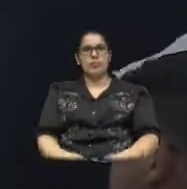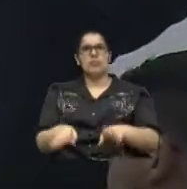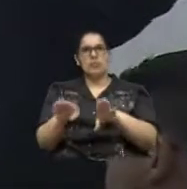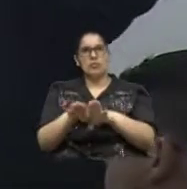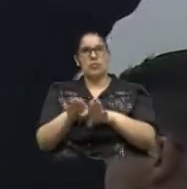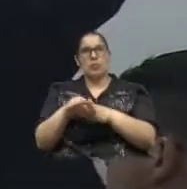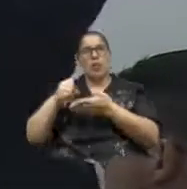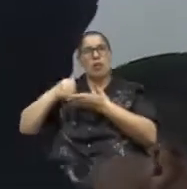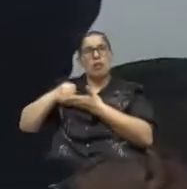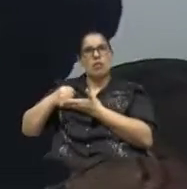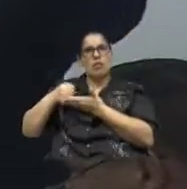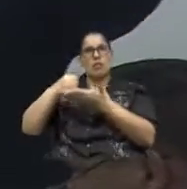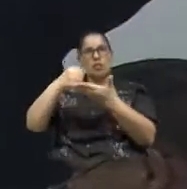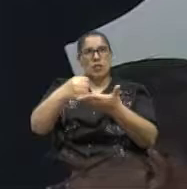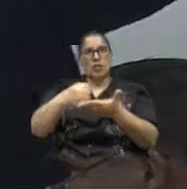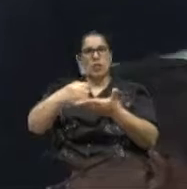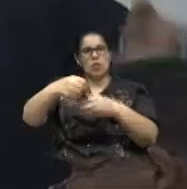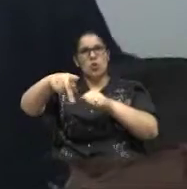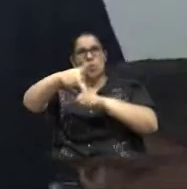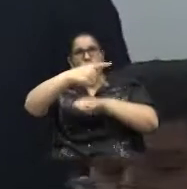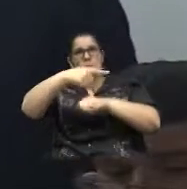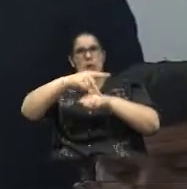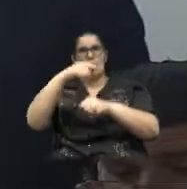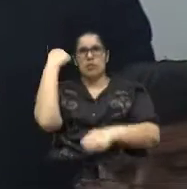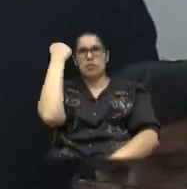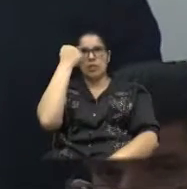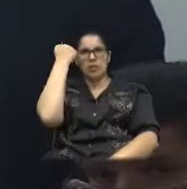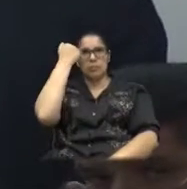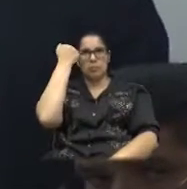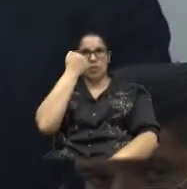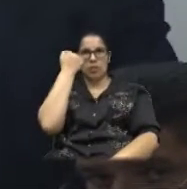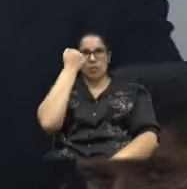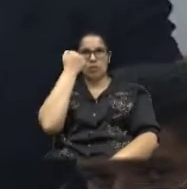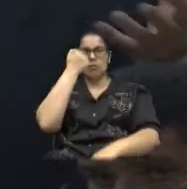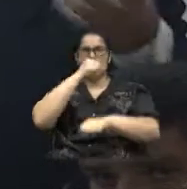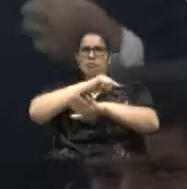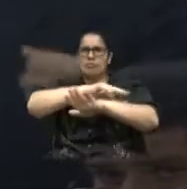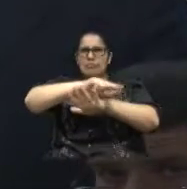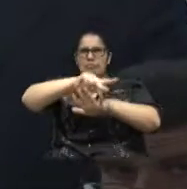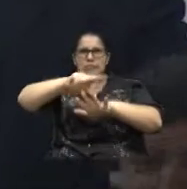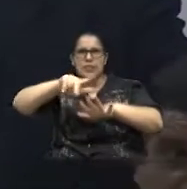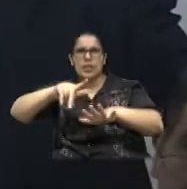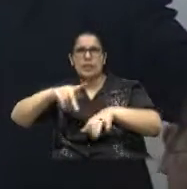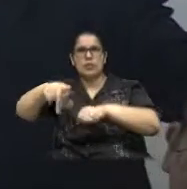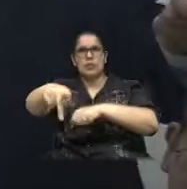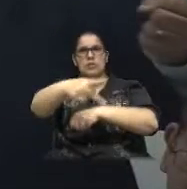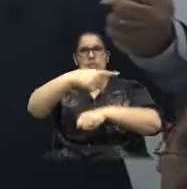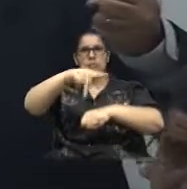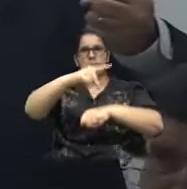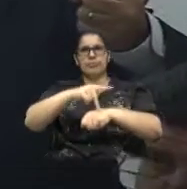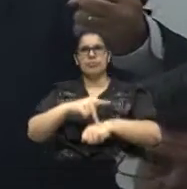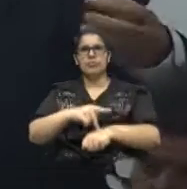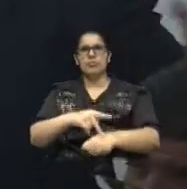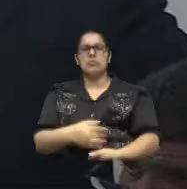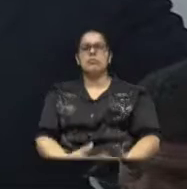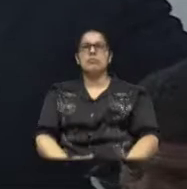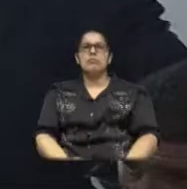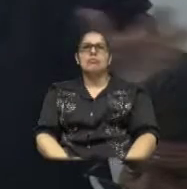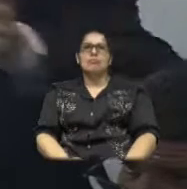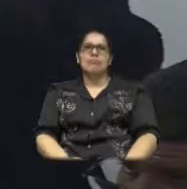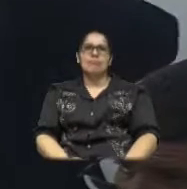Brasil para a Espanha e outros países. Ele está recebendo, então, ele